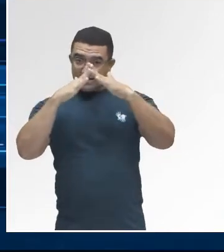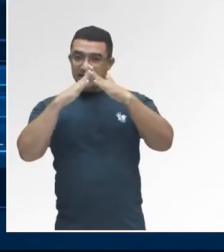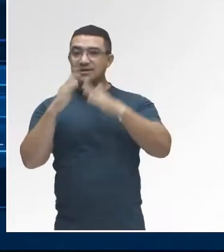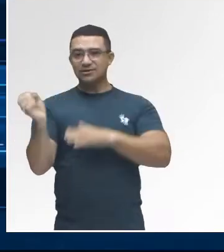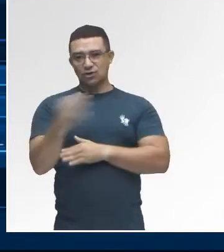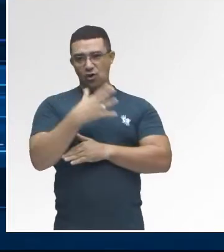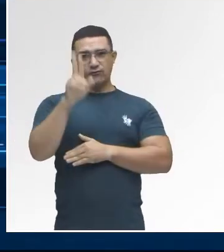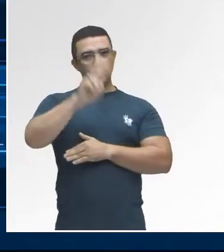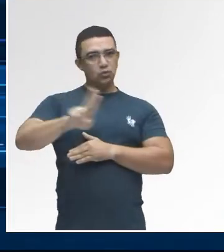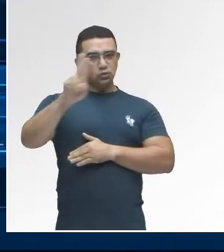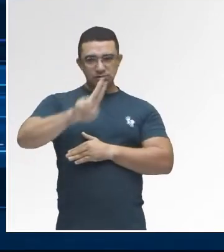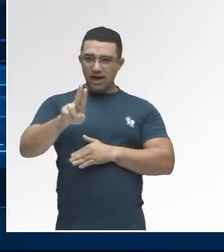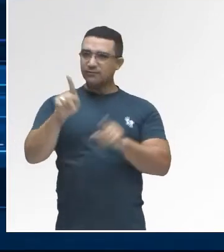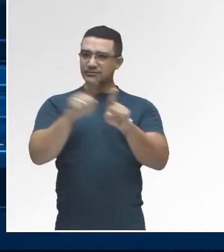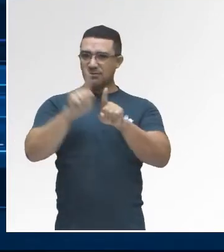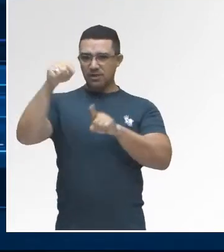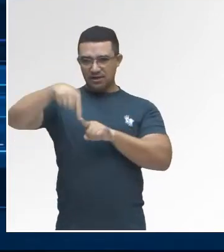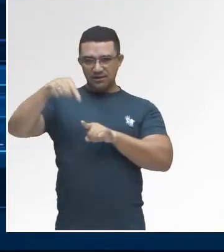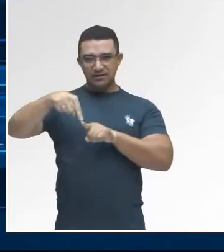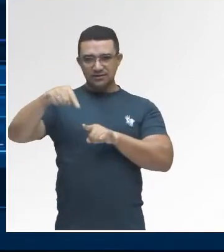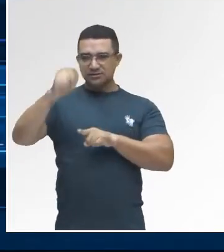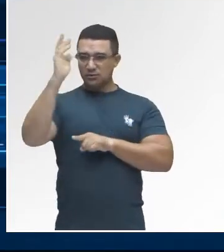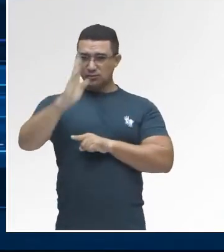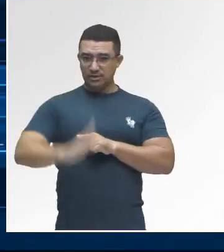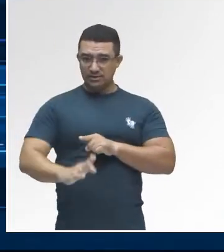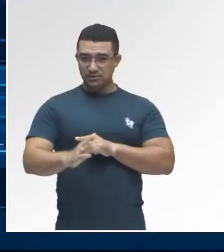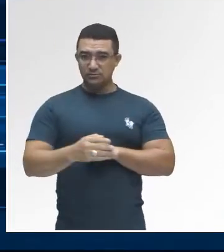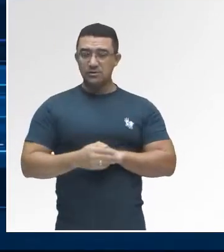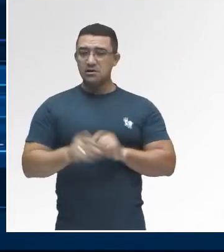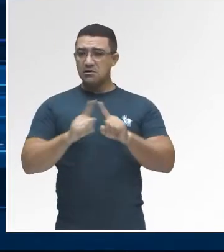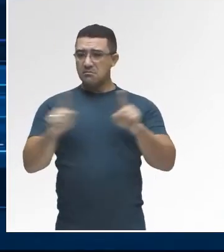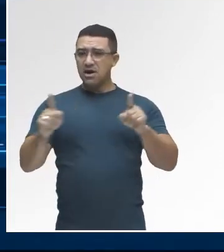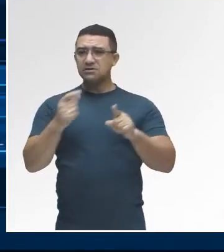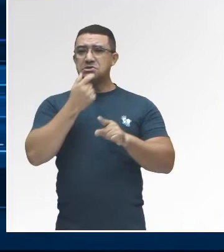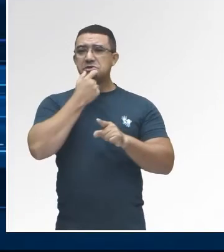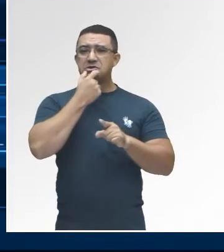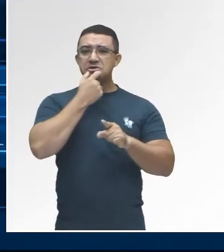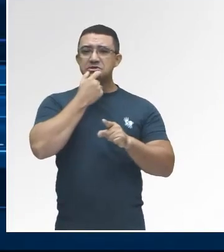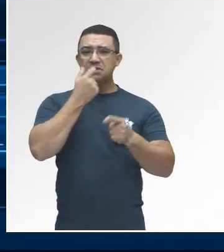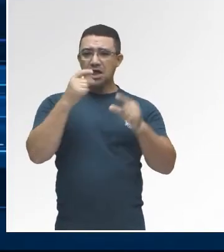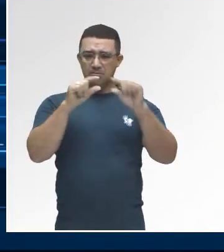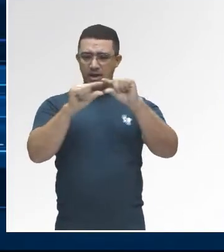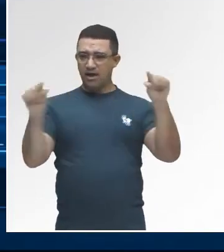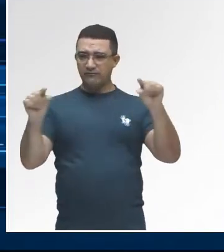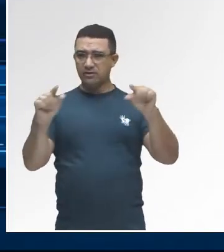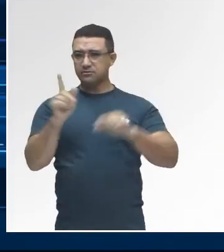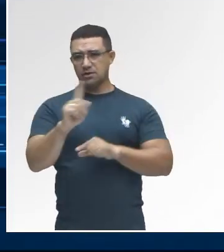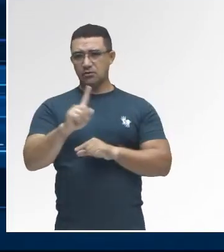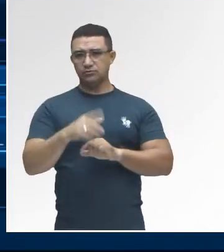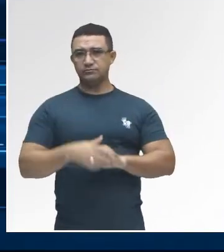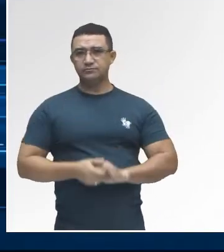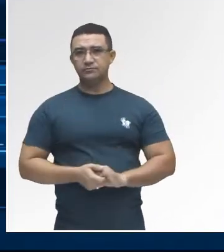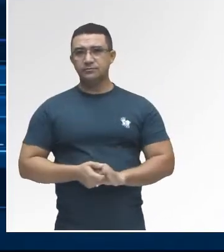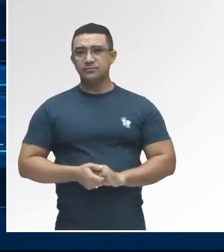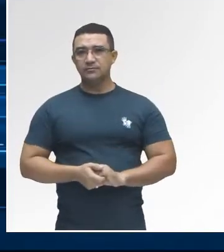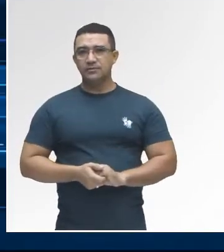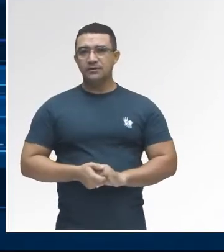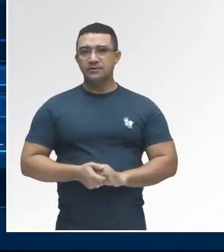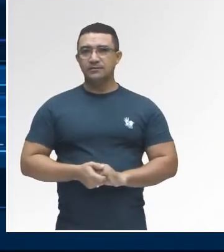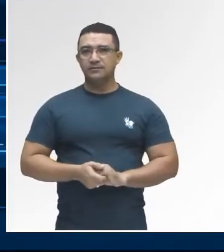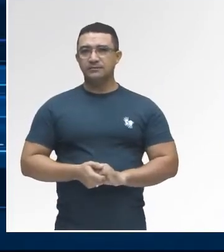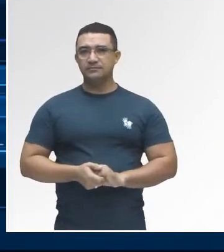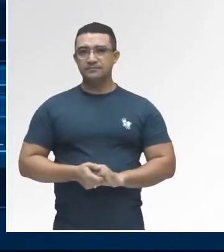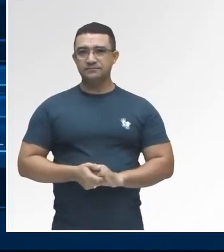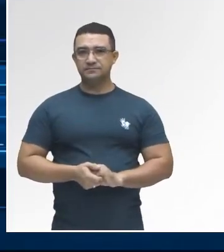utilizada também aqui no Brasil, né? Mas não se usa, né? O termo em inglês, né? O chá de casa nova seria a tradução mais correta, ok?